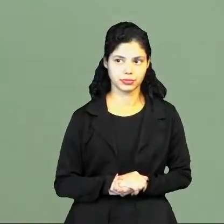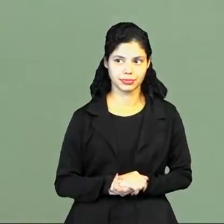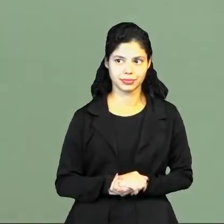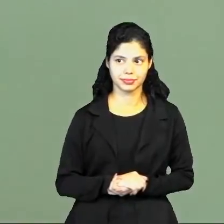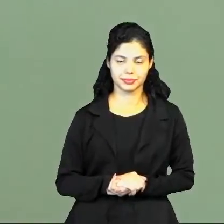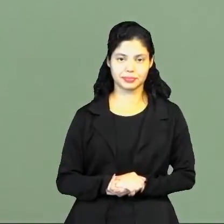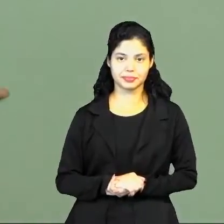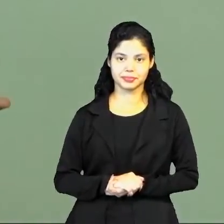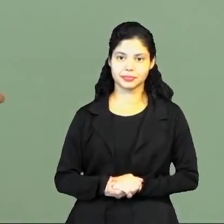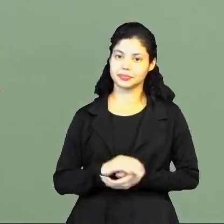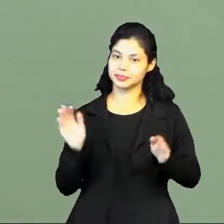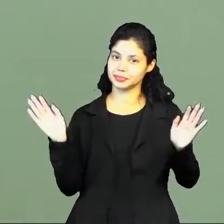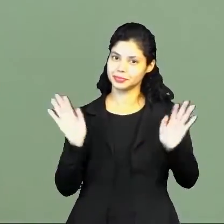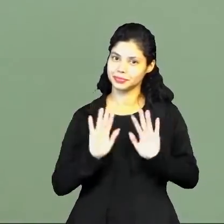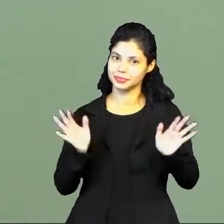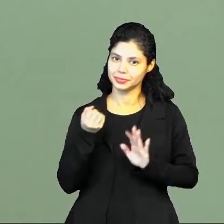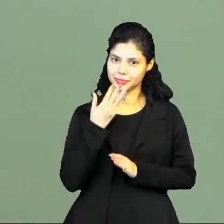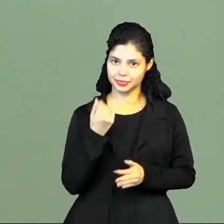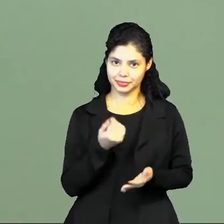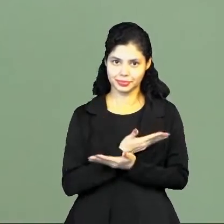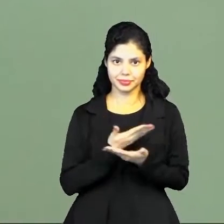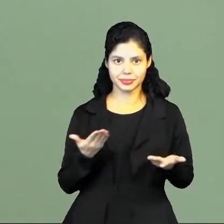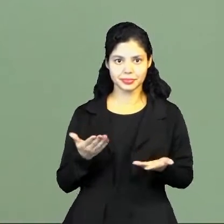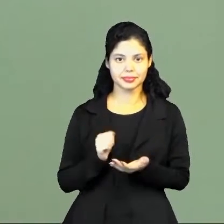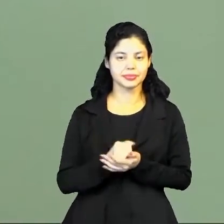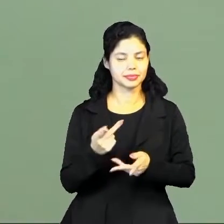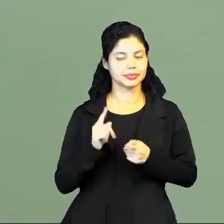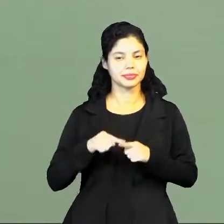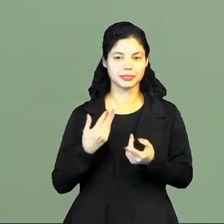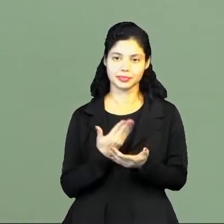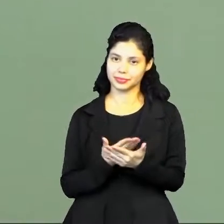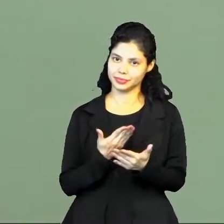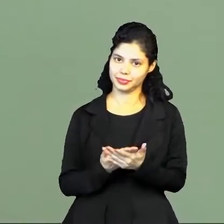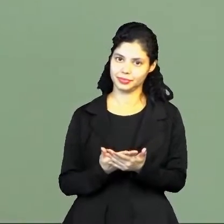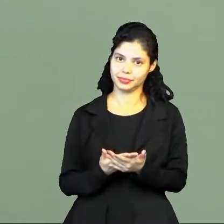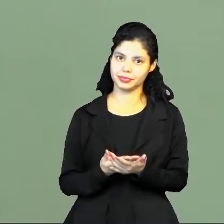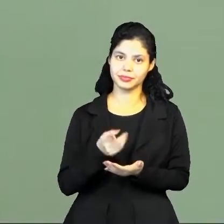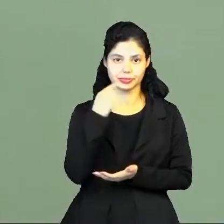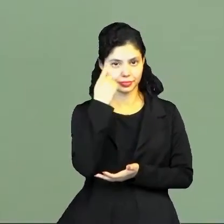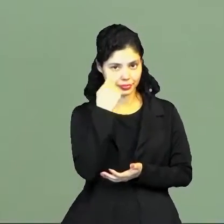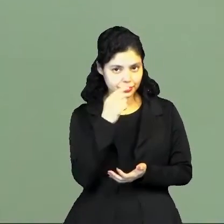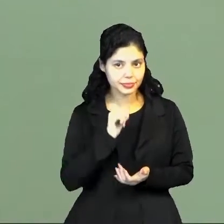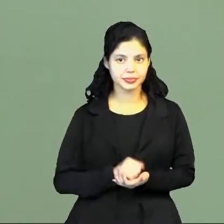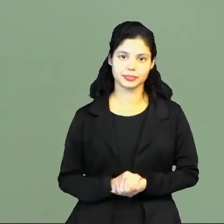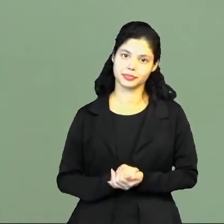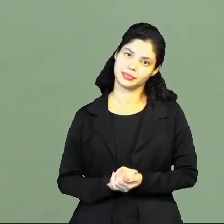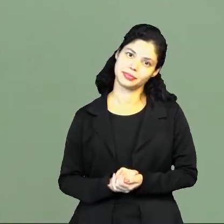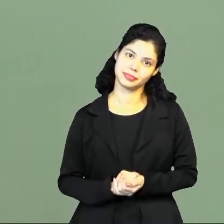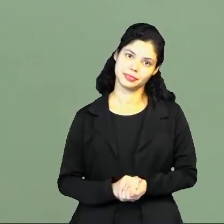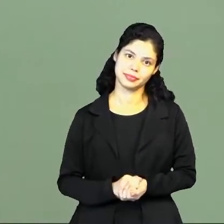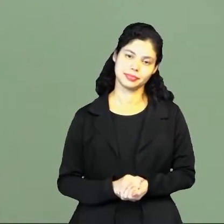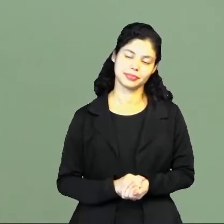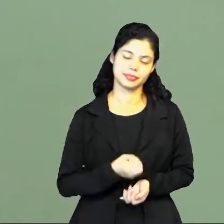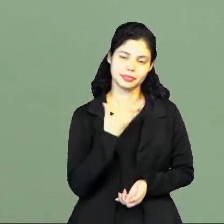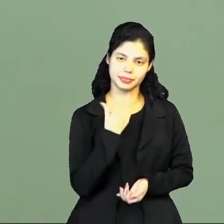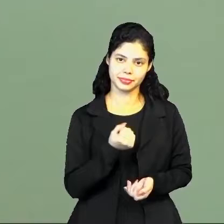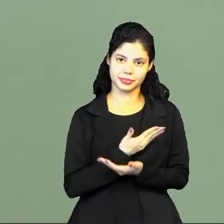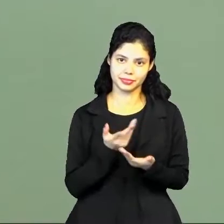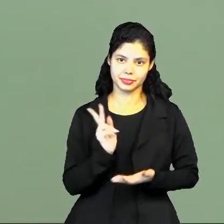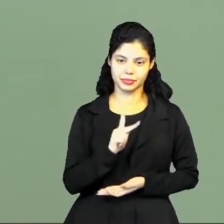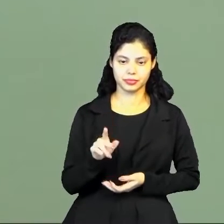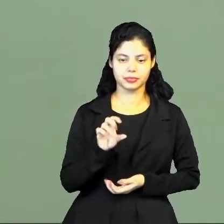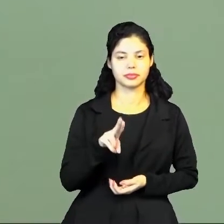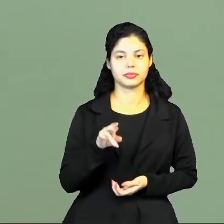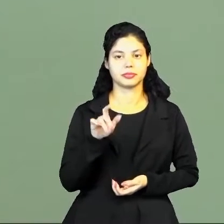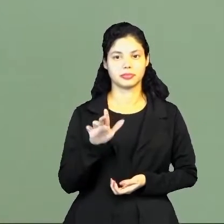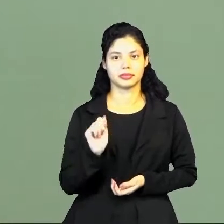Olá, chicos e chicas, ¿qué tal? ¿Todo bien? Sejam bem-vindos a mais uma classe espanhol. Olá, galerinha, tudo bem? Sou o